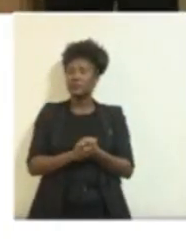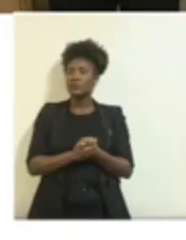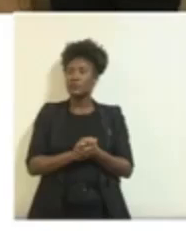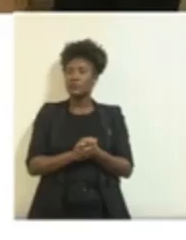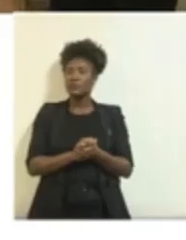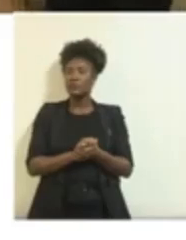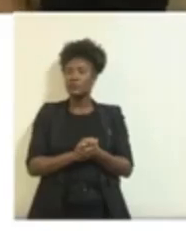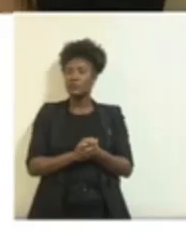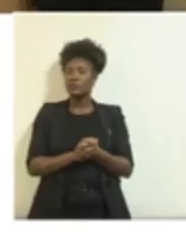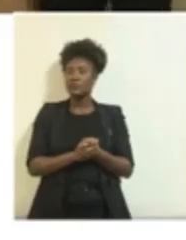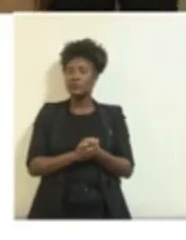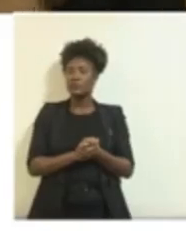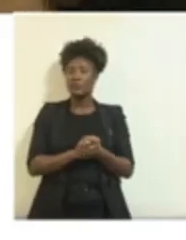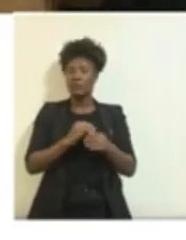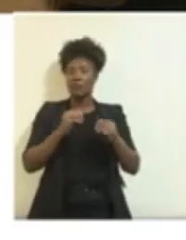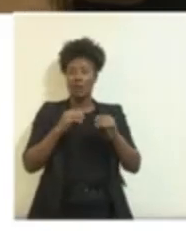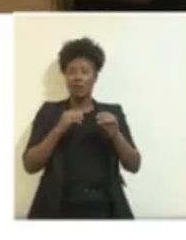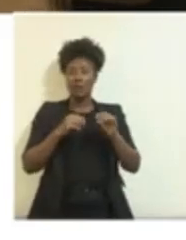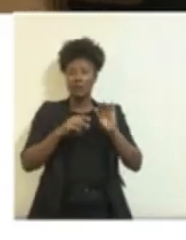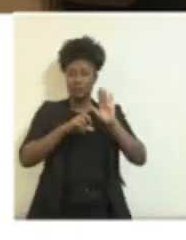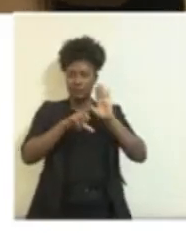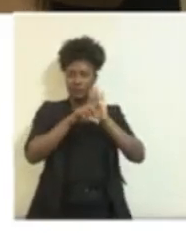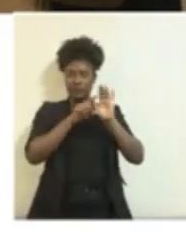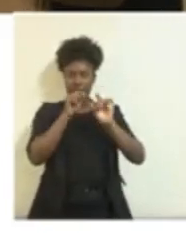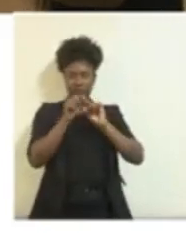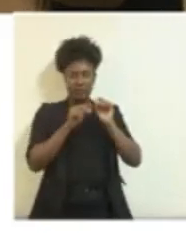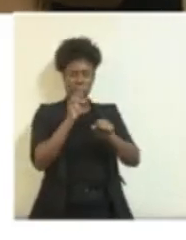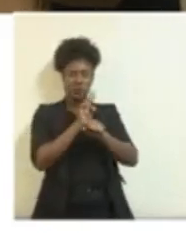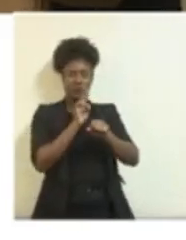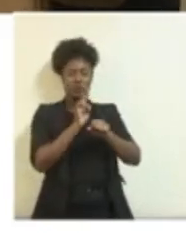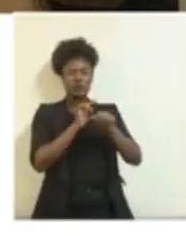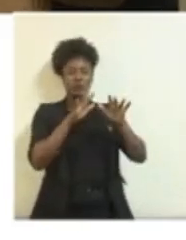rural consolidada. Já foi falado pelo Rodrigo e na discussão hoje de manhã.